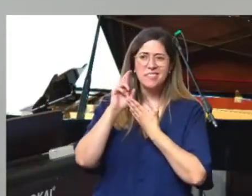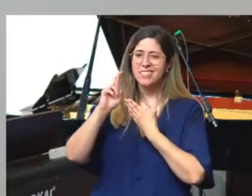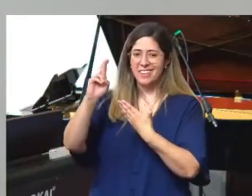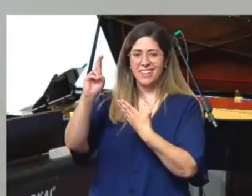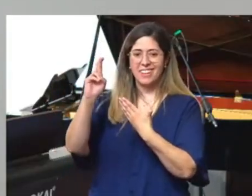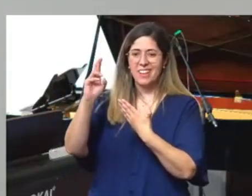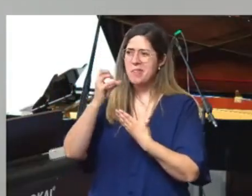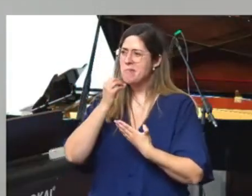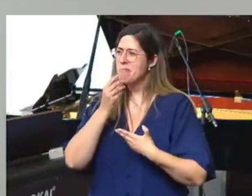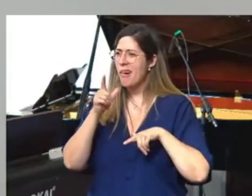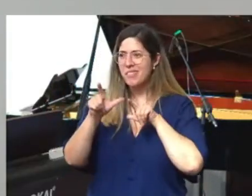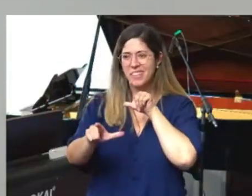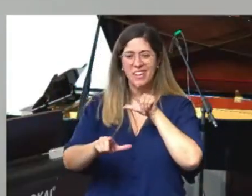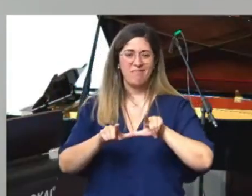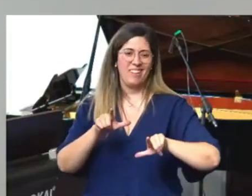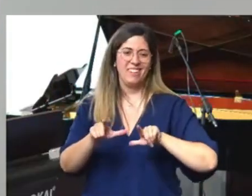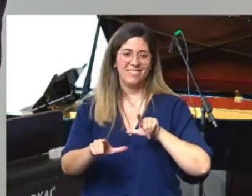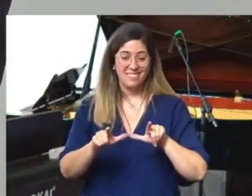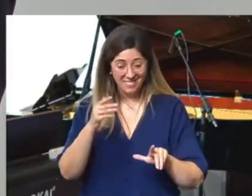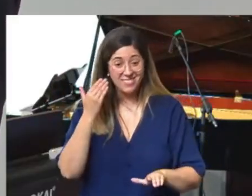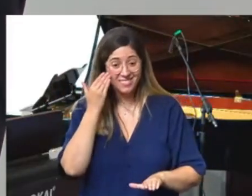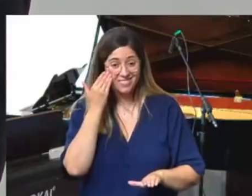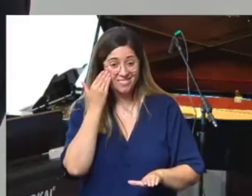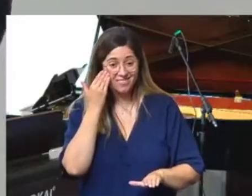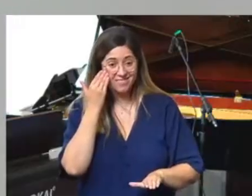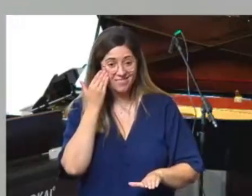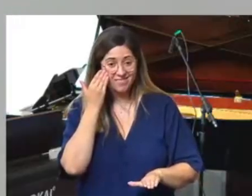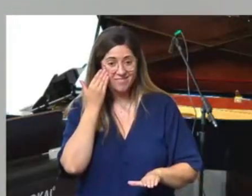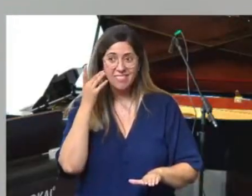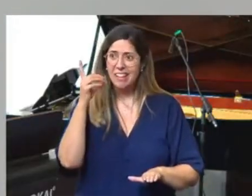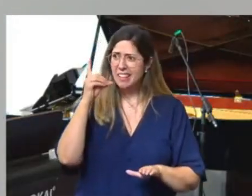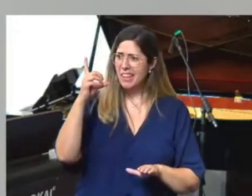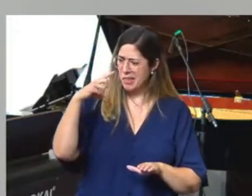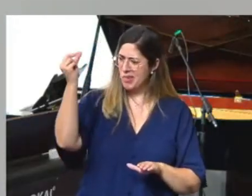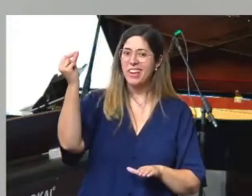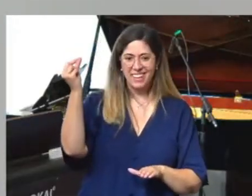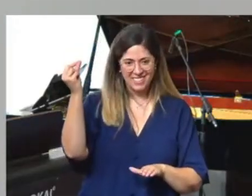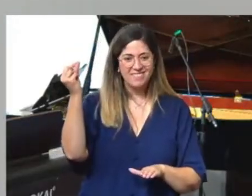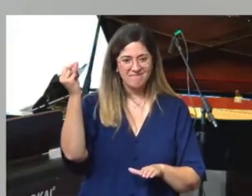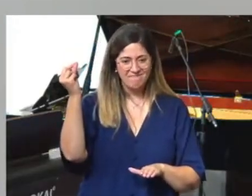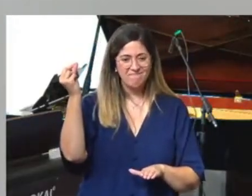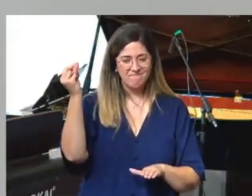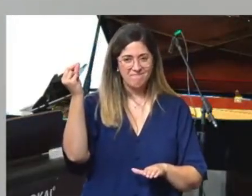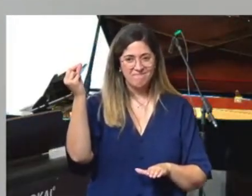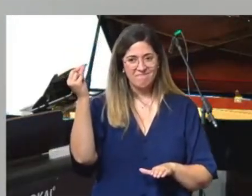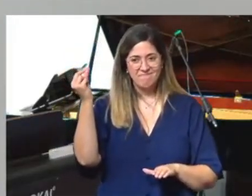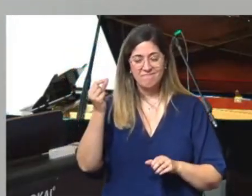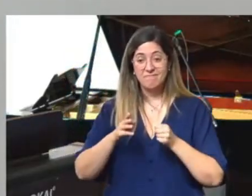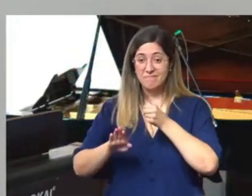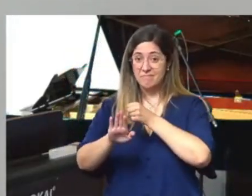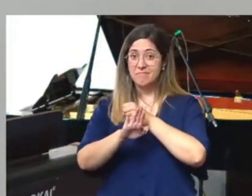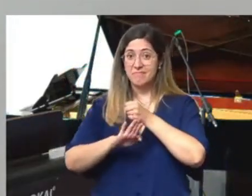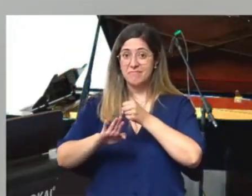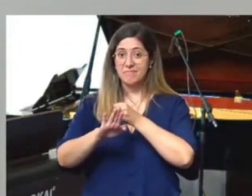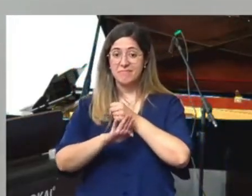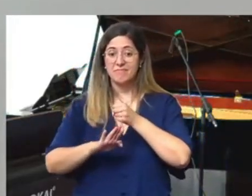de boas obras. Meus irmãos, eis aqui o fundamento do porquê a